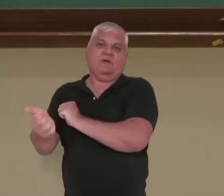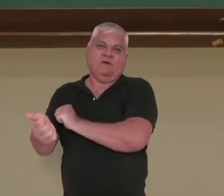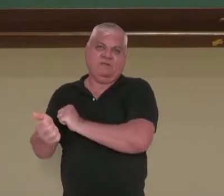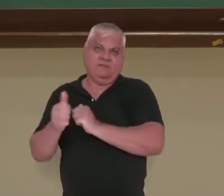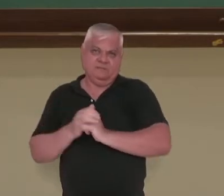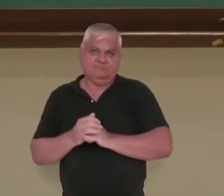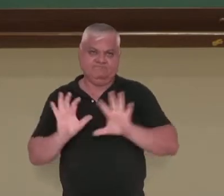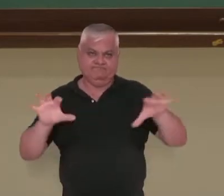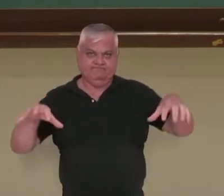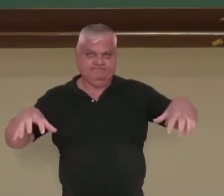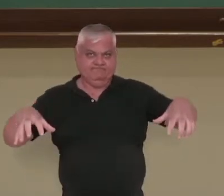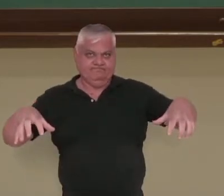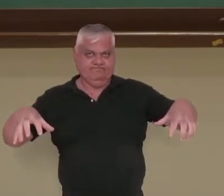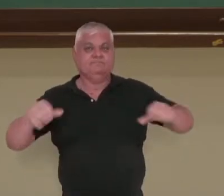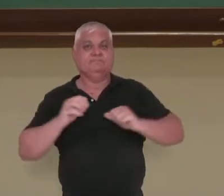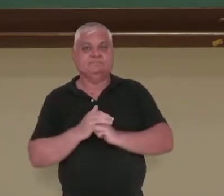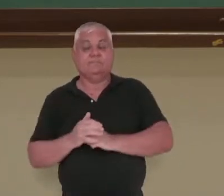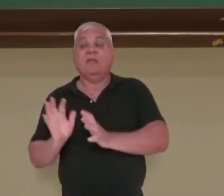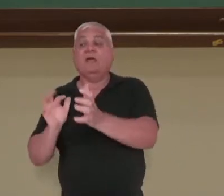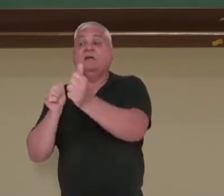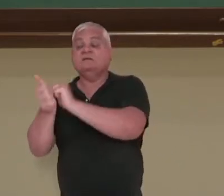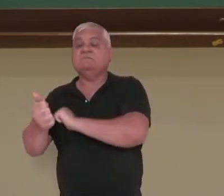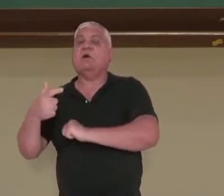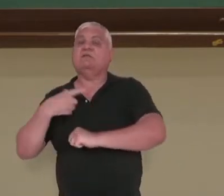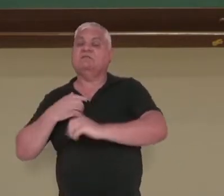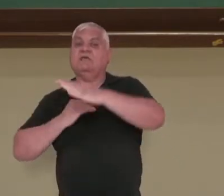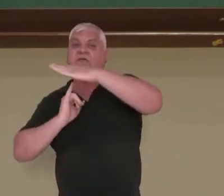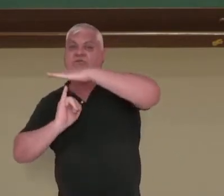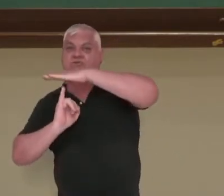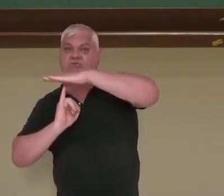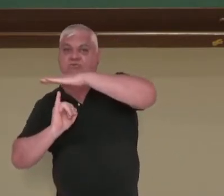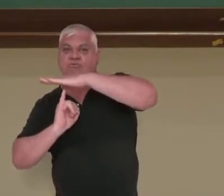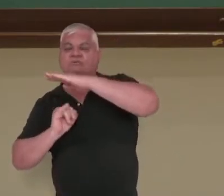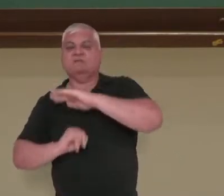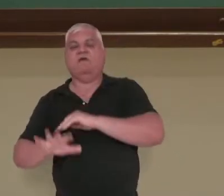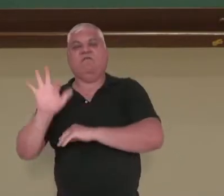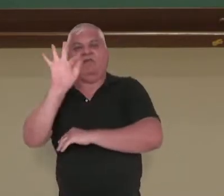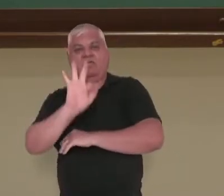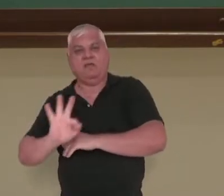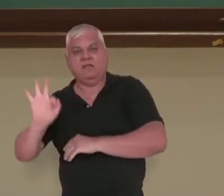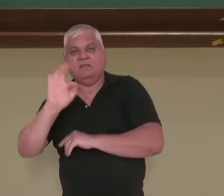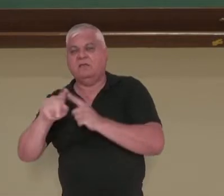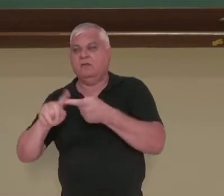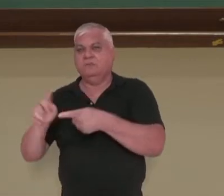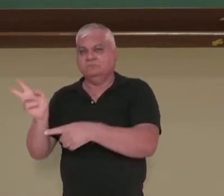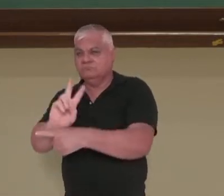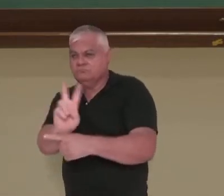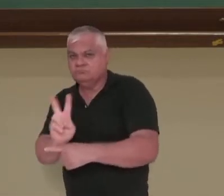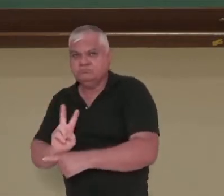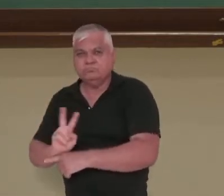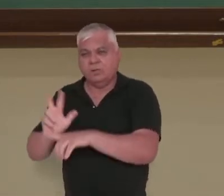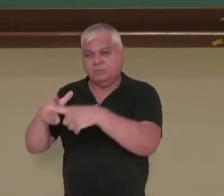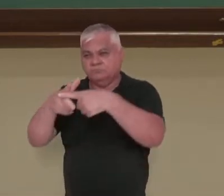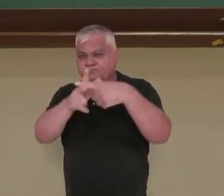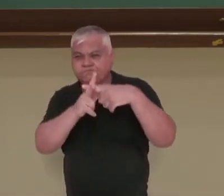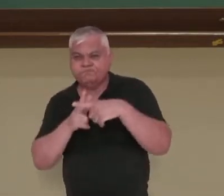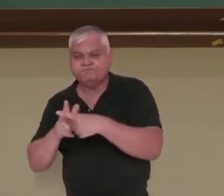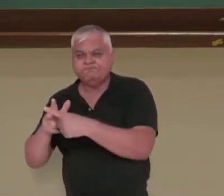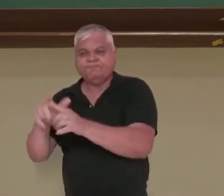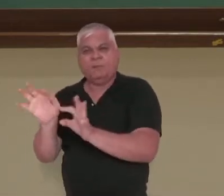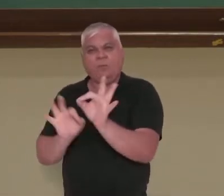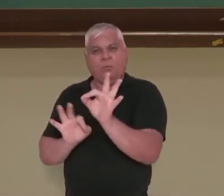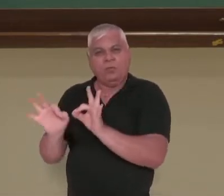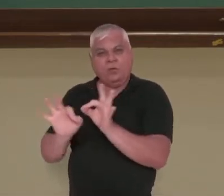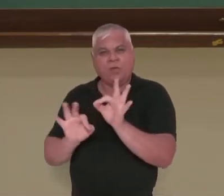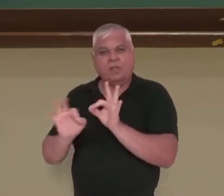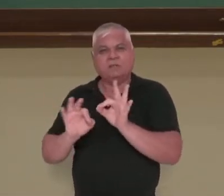esporte também tem a presença das instituições reguladoras, federações, confederações, que vão organizar os campeonatos